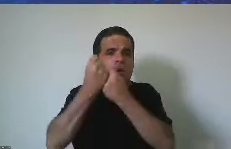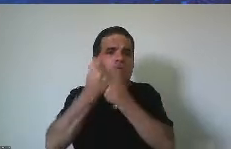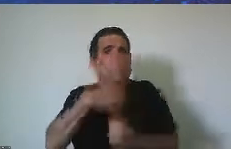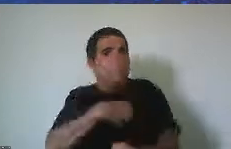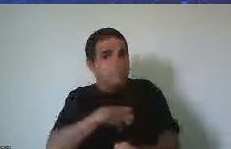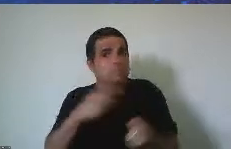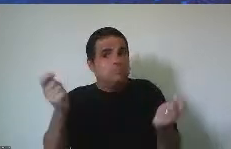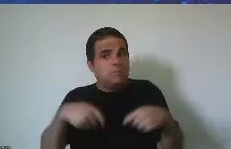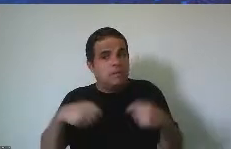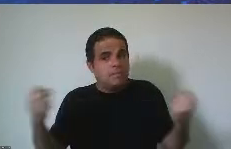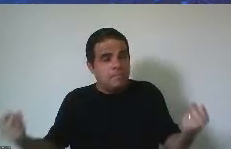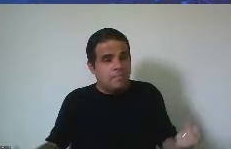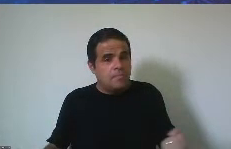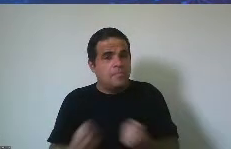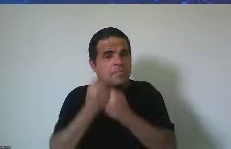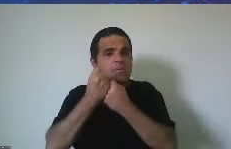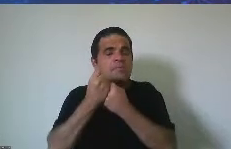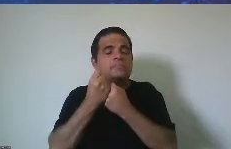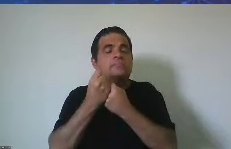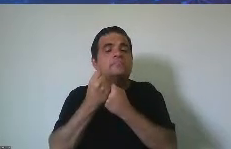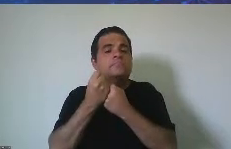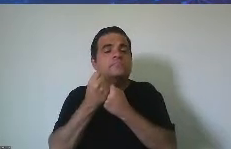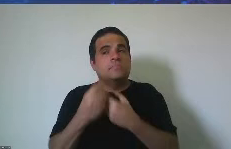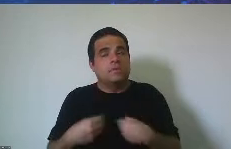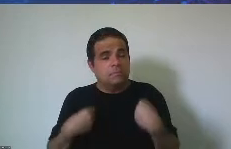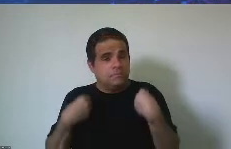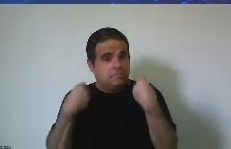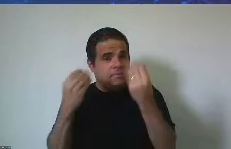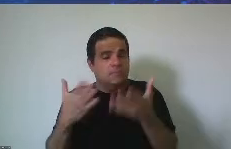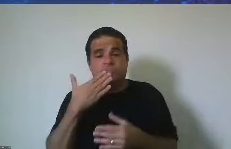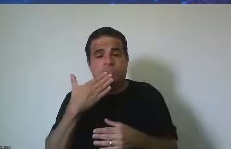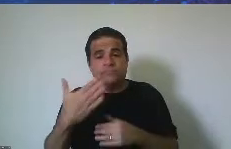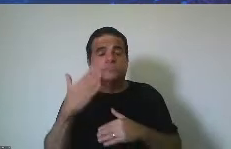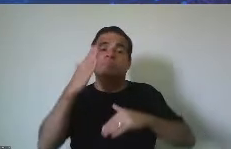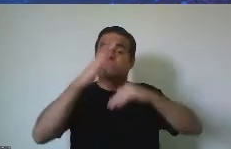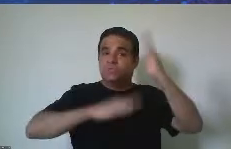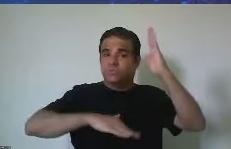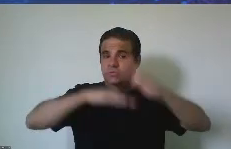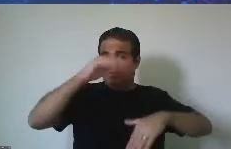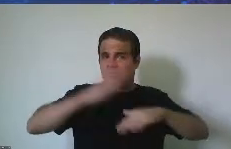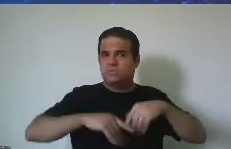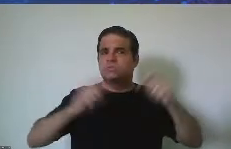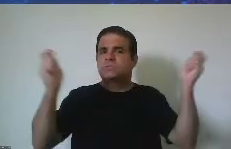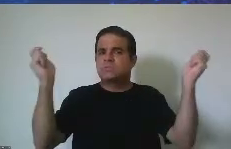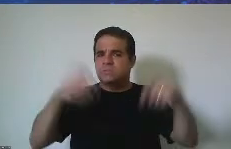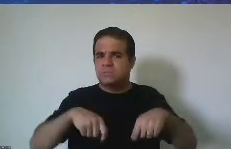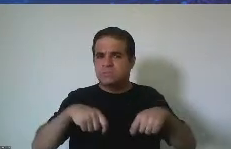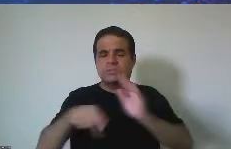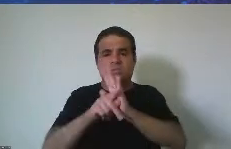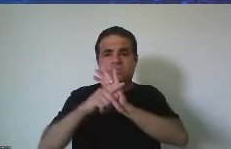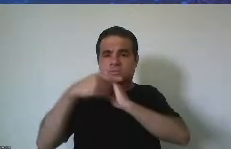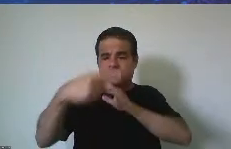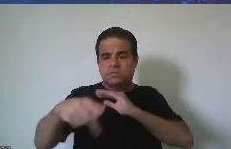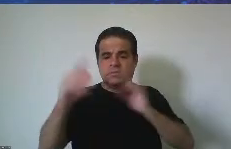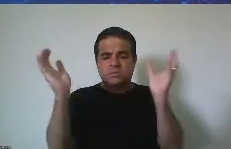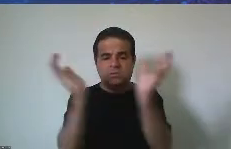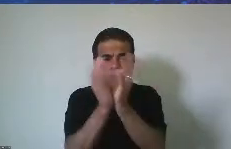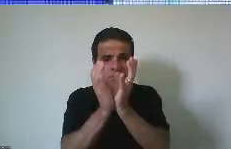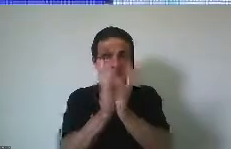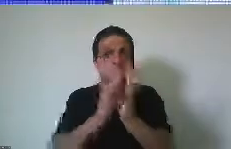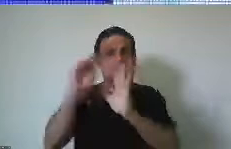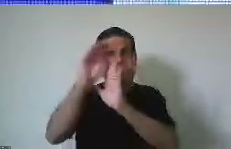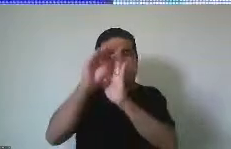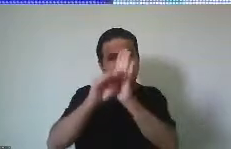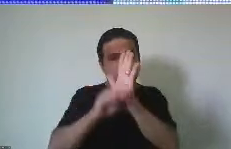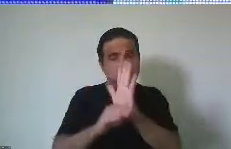o ministério de Minas e energias dando recomendações de ações que podem ser tomadas ou até na própria Cadência das licitações